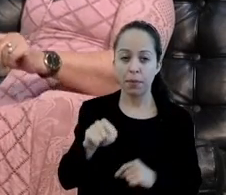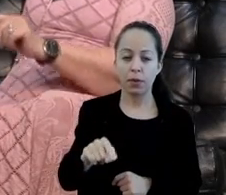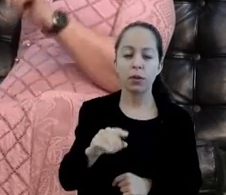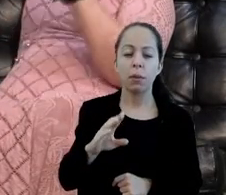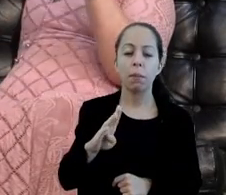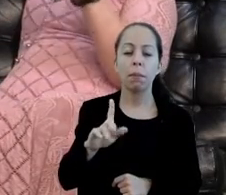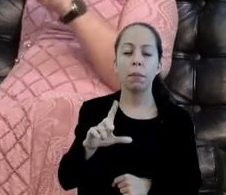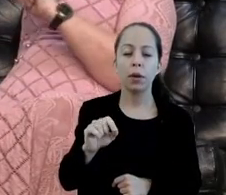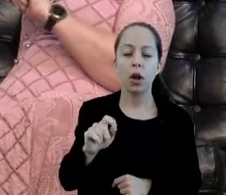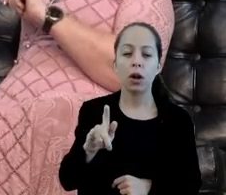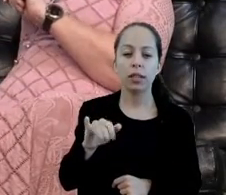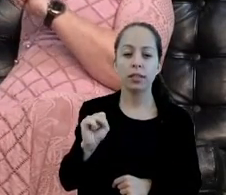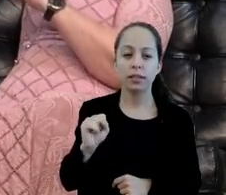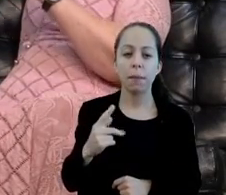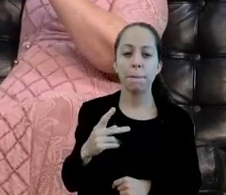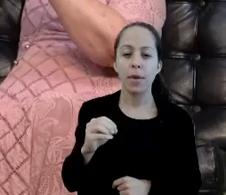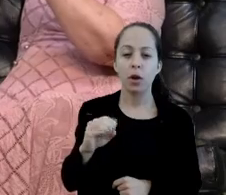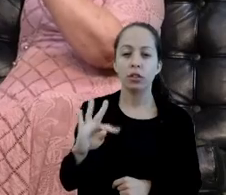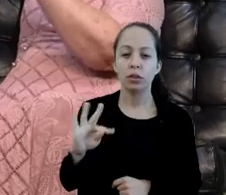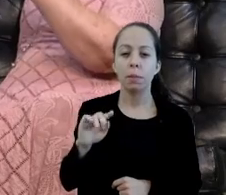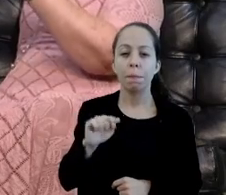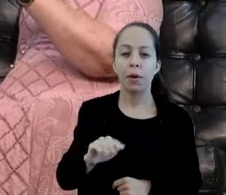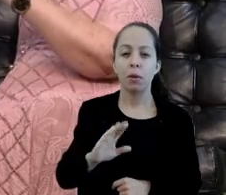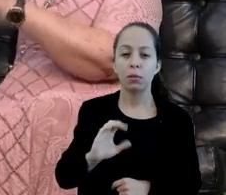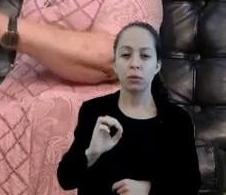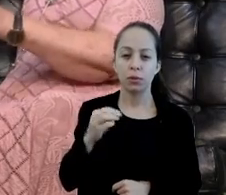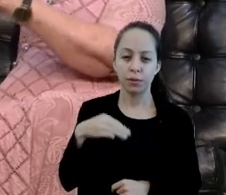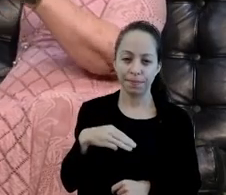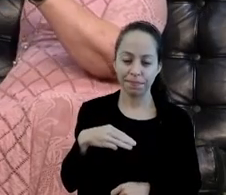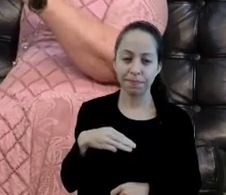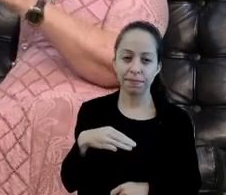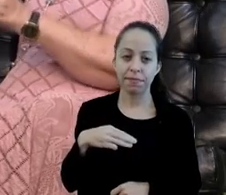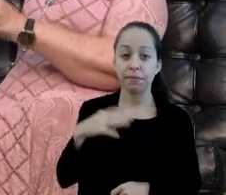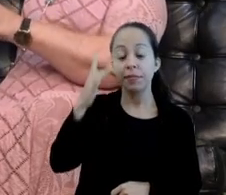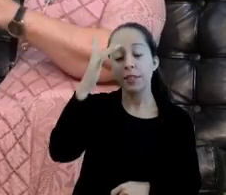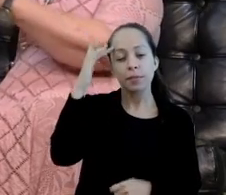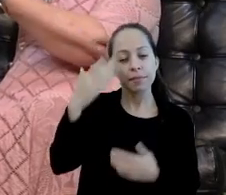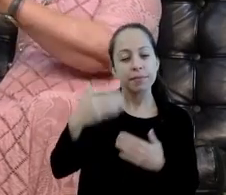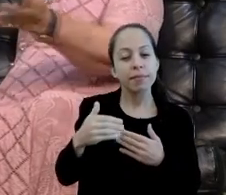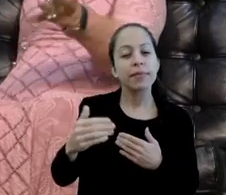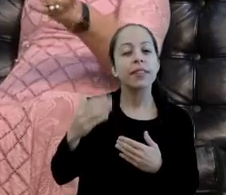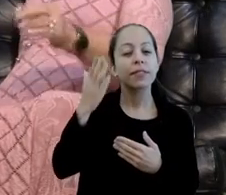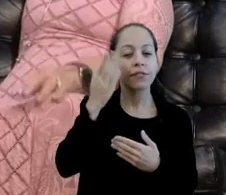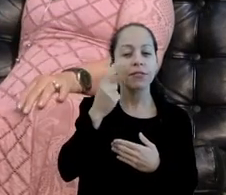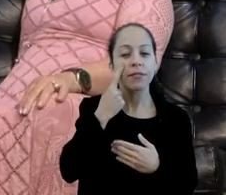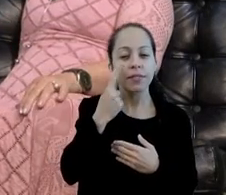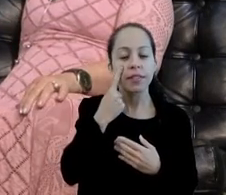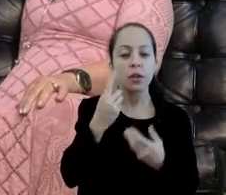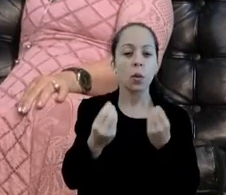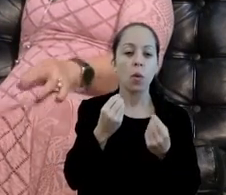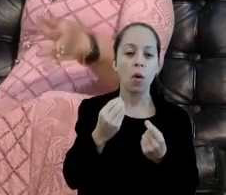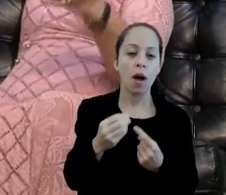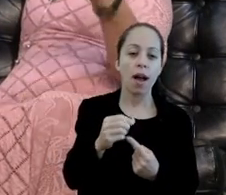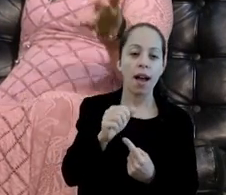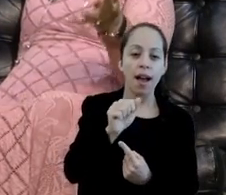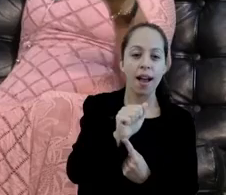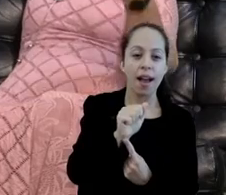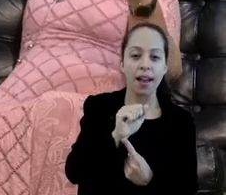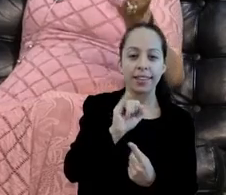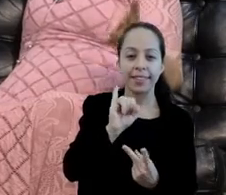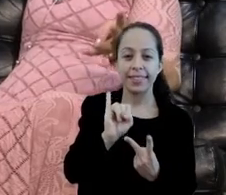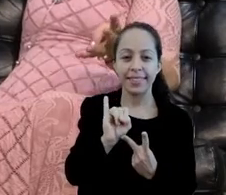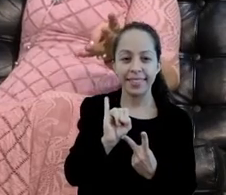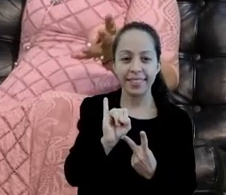brasilia.blogspot.com. Cada um vai descobrir o que significa o A, o I. O I já deu para perceber, que